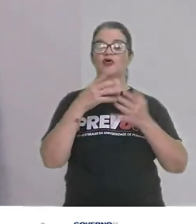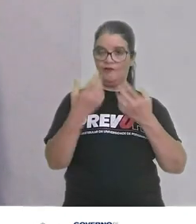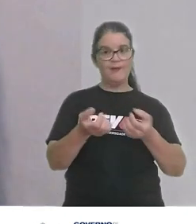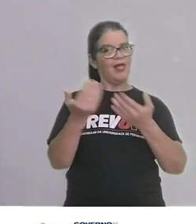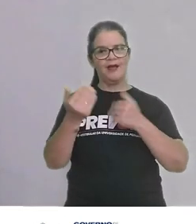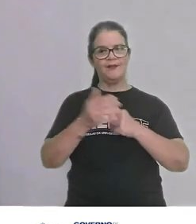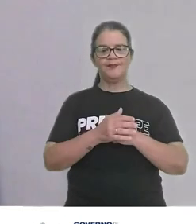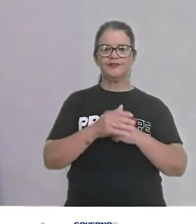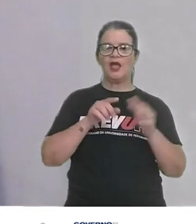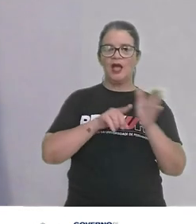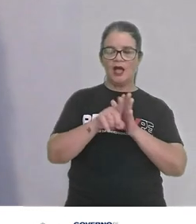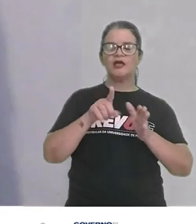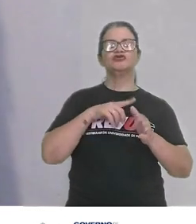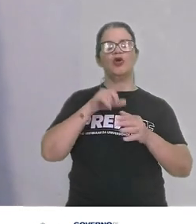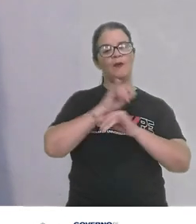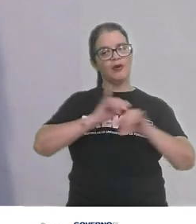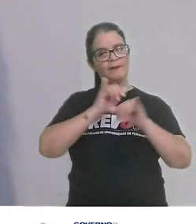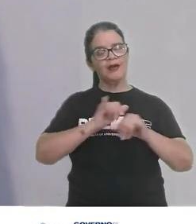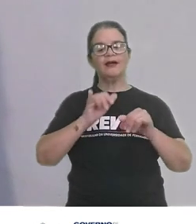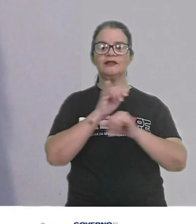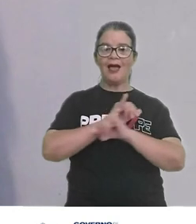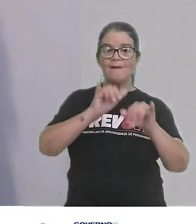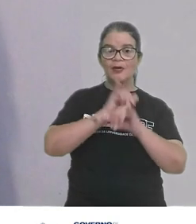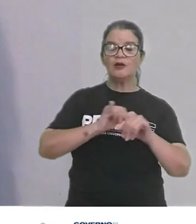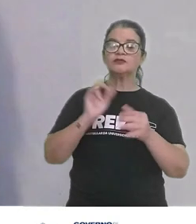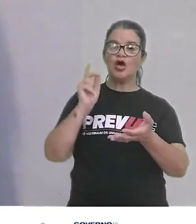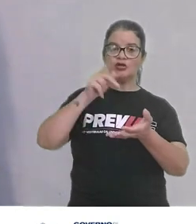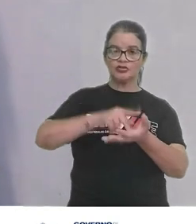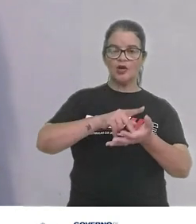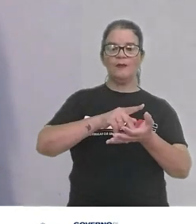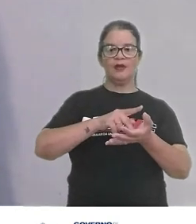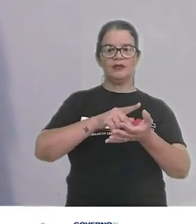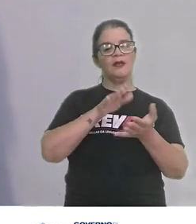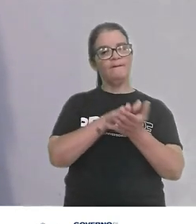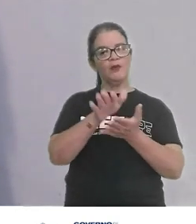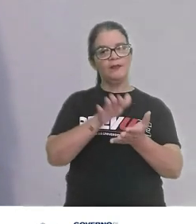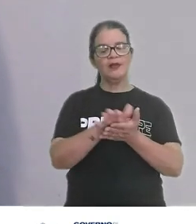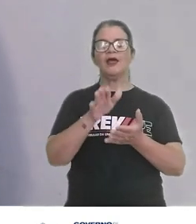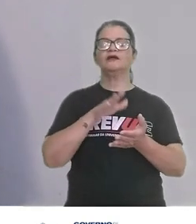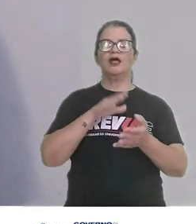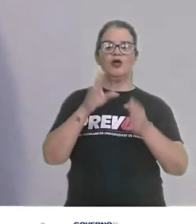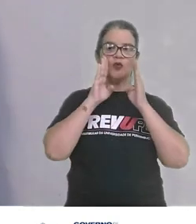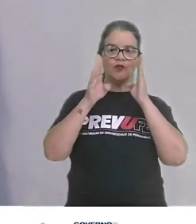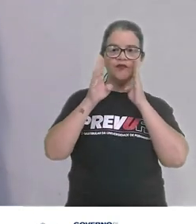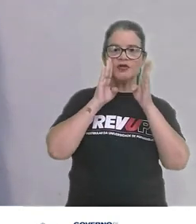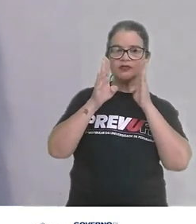lá? A questão traz essa propaganda, foi uma propaganda originalmente publicada no